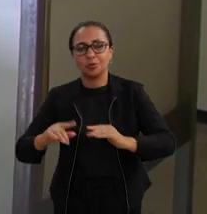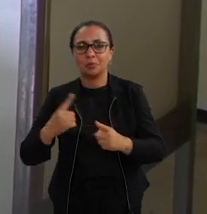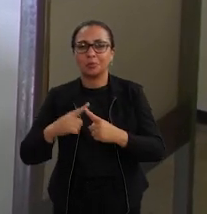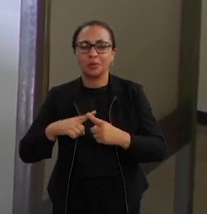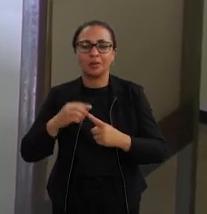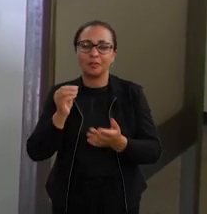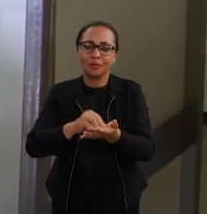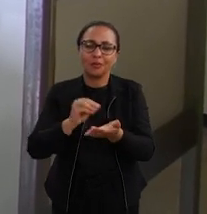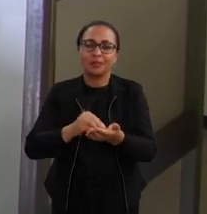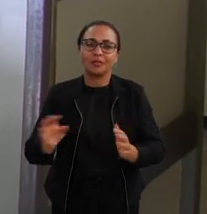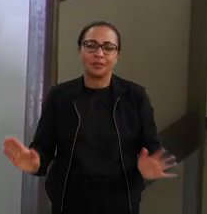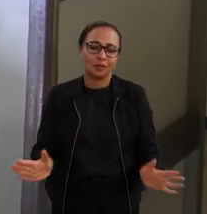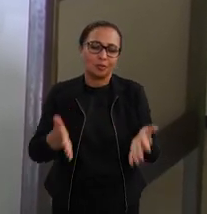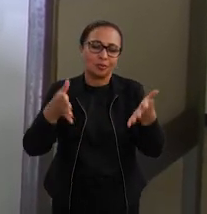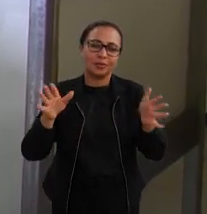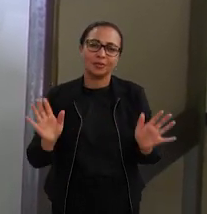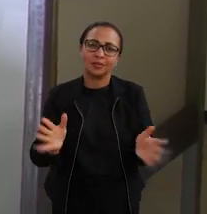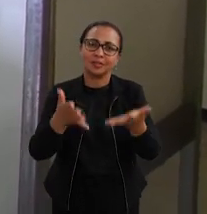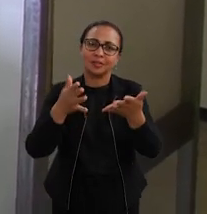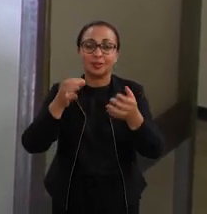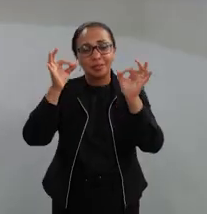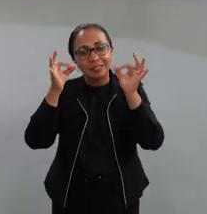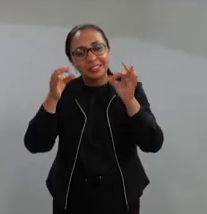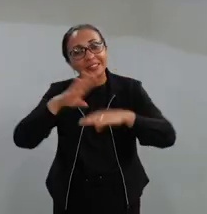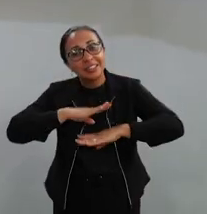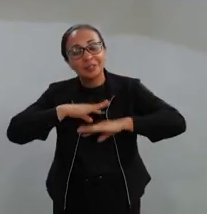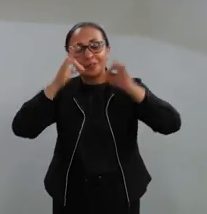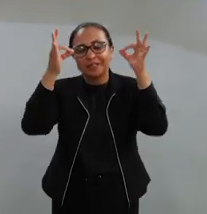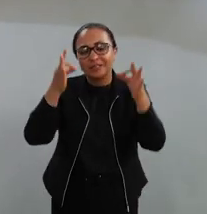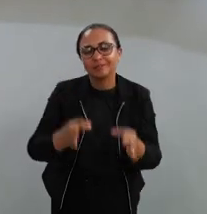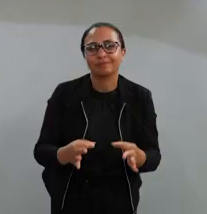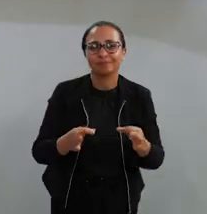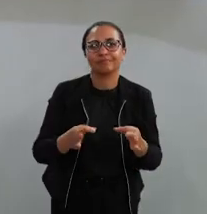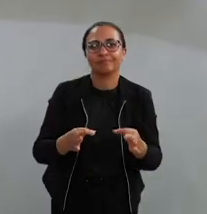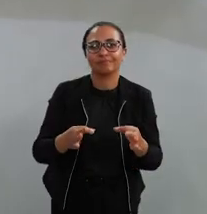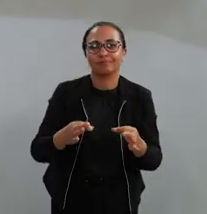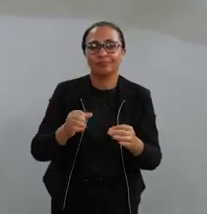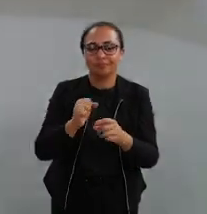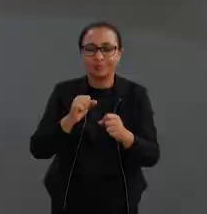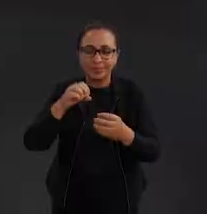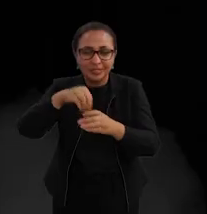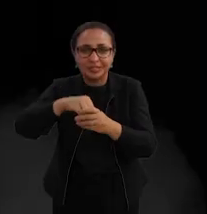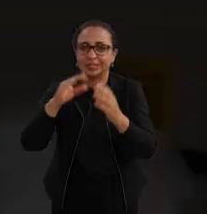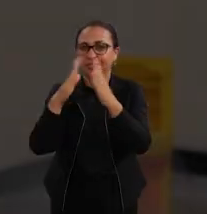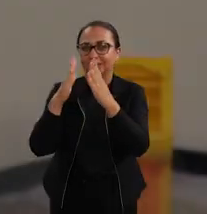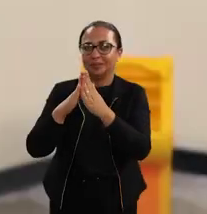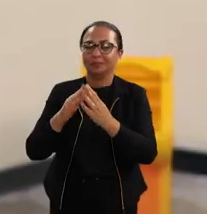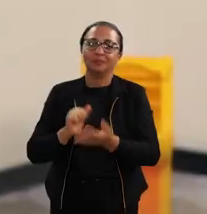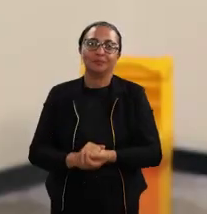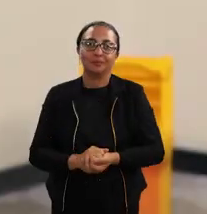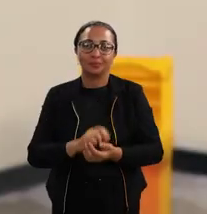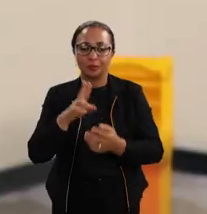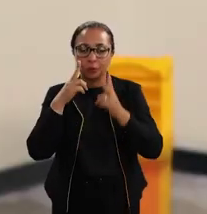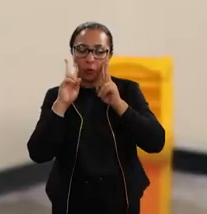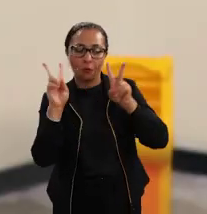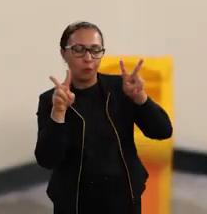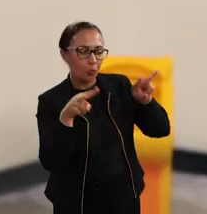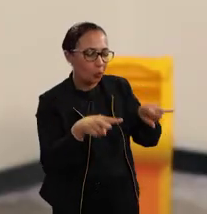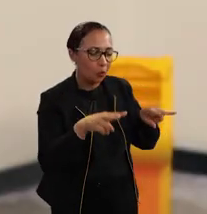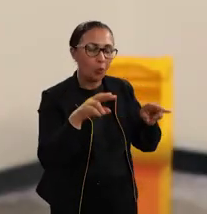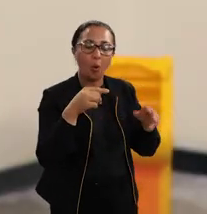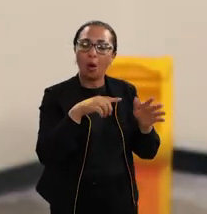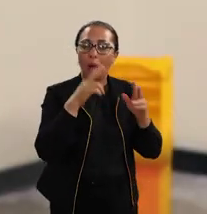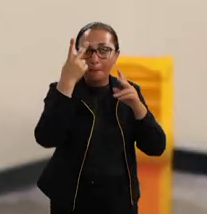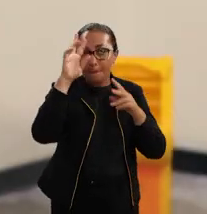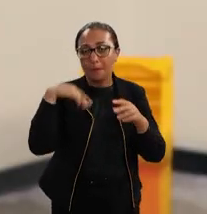sendo estimuladas, né, de maneira mais adequada pelo seu ambiente domiciliar. E aí a gente voltou o olhar